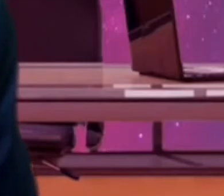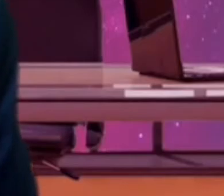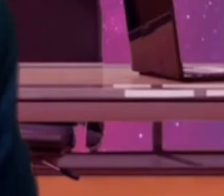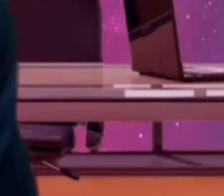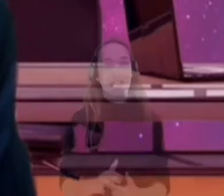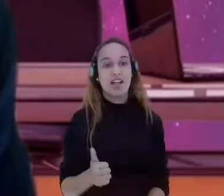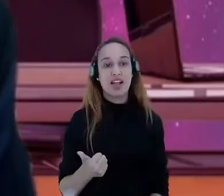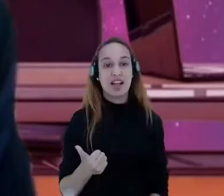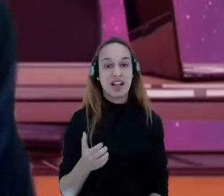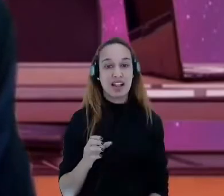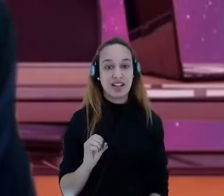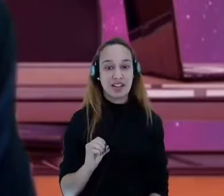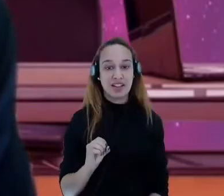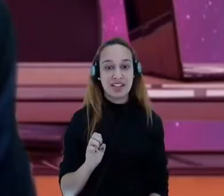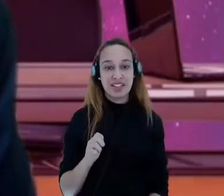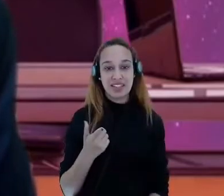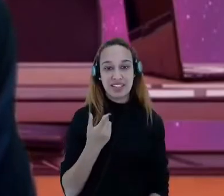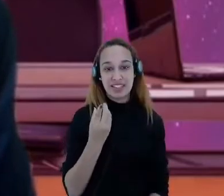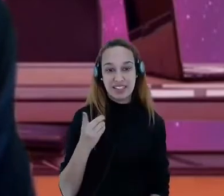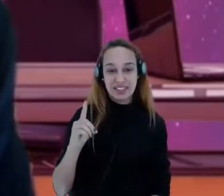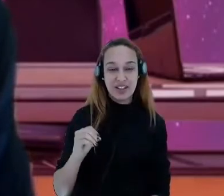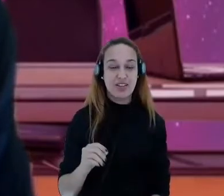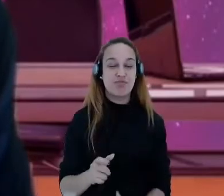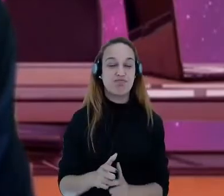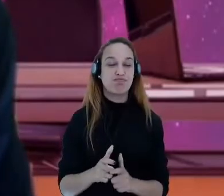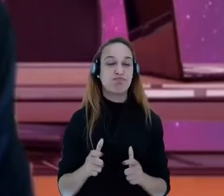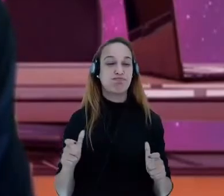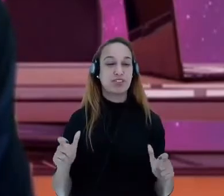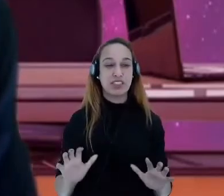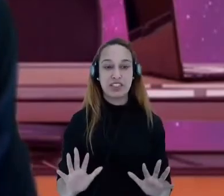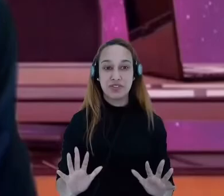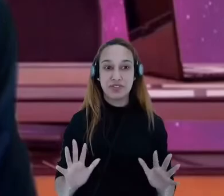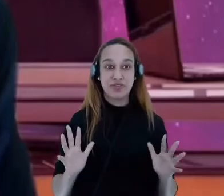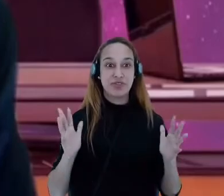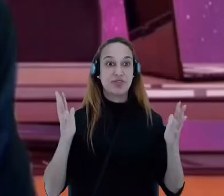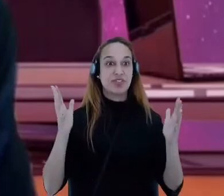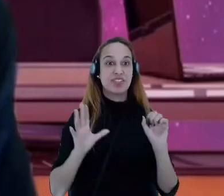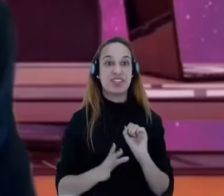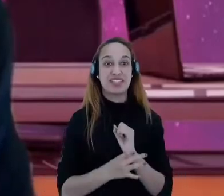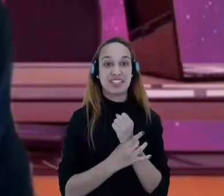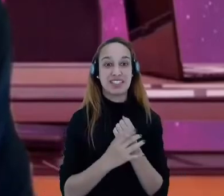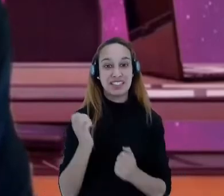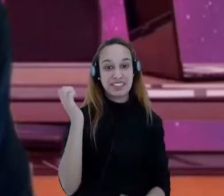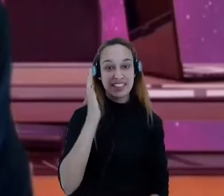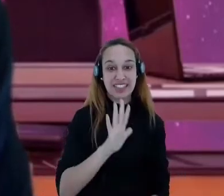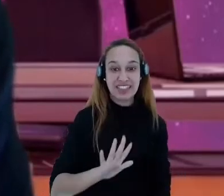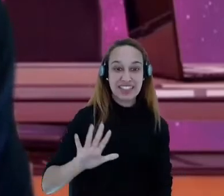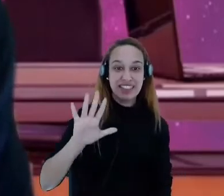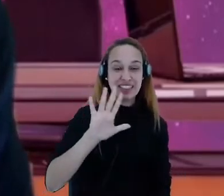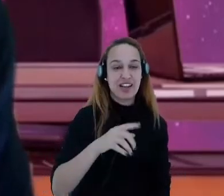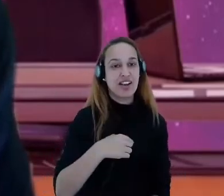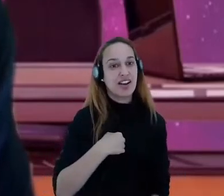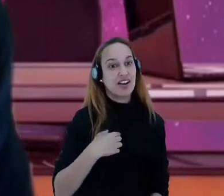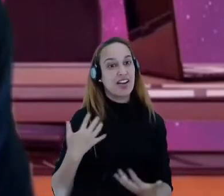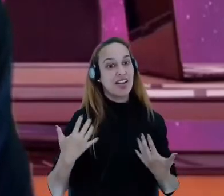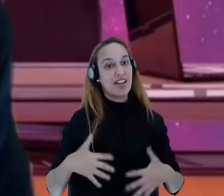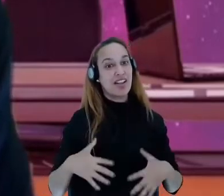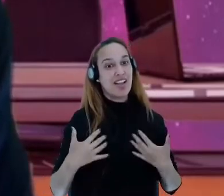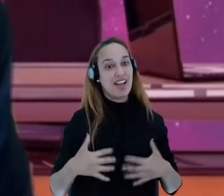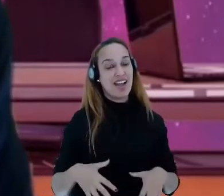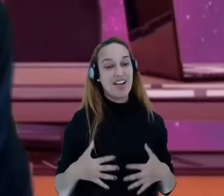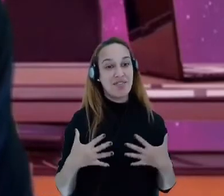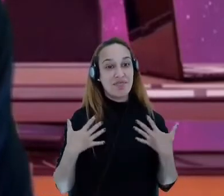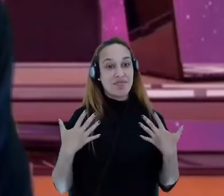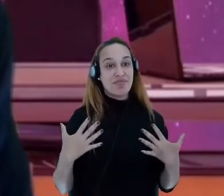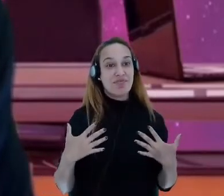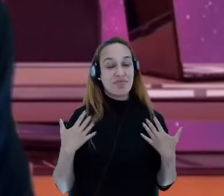Conseguro, o maior evento do mercado segurador brasileiro. E fico ainda mais entusiasmado e à vontade